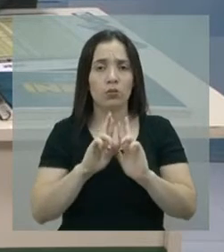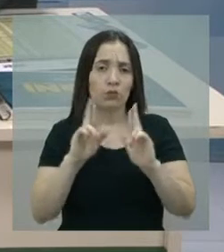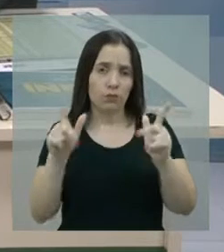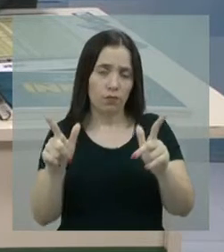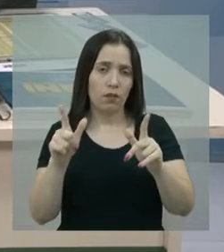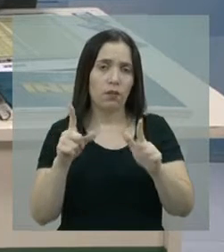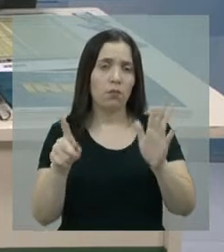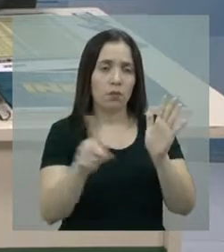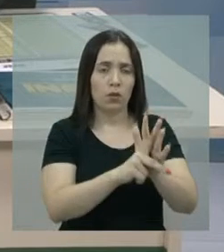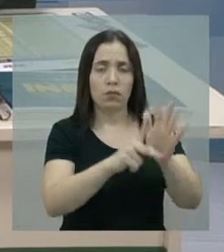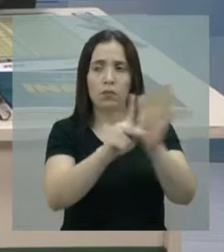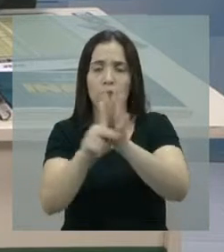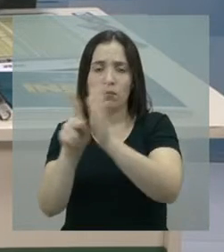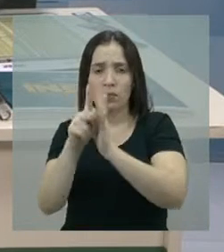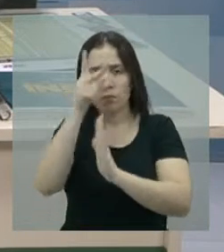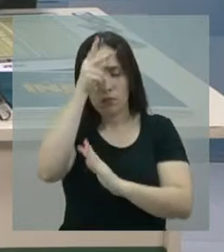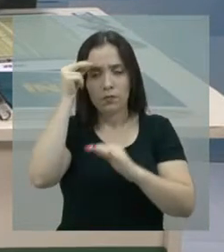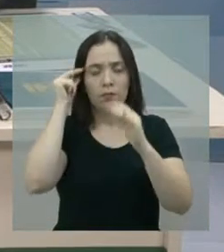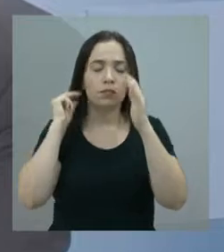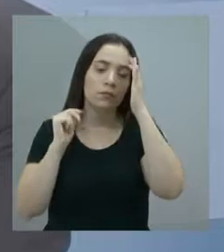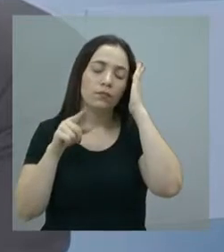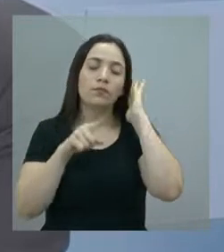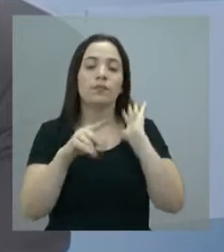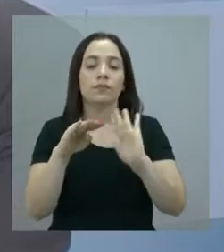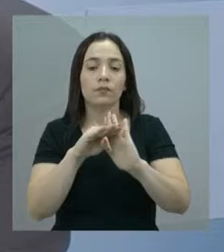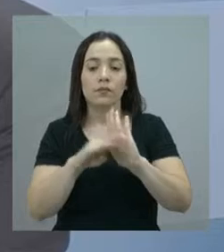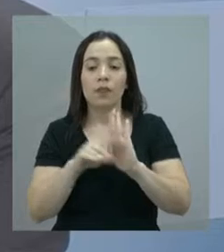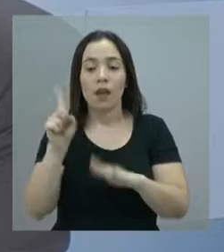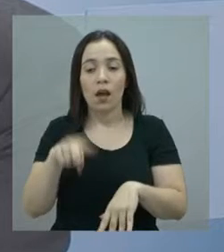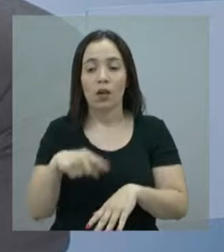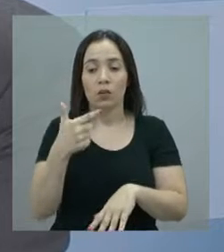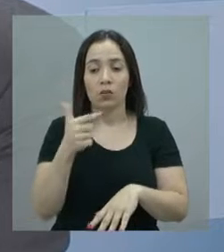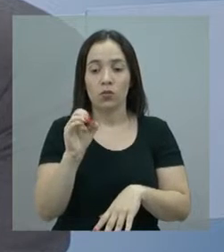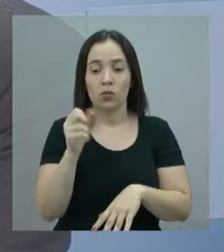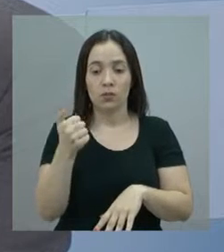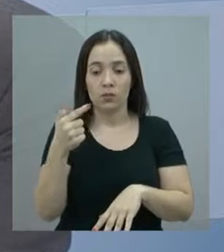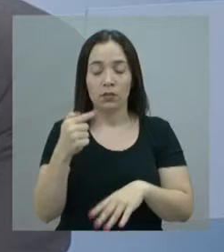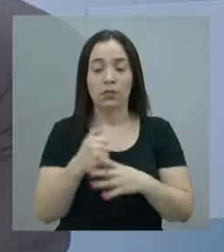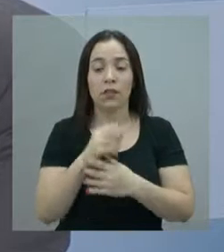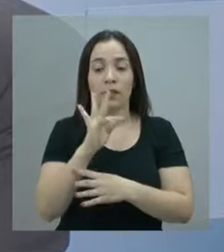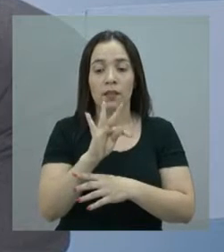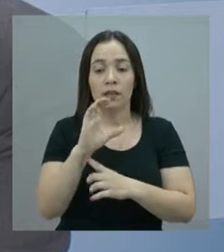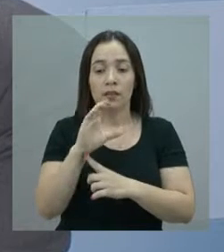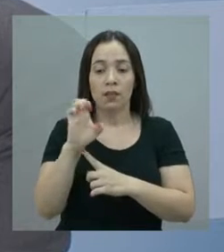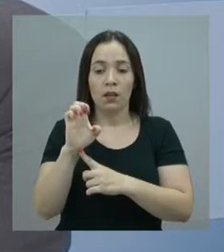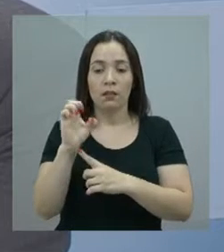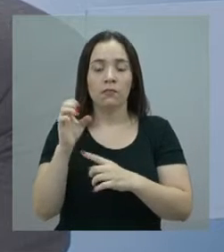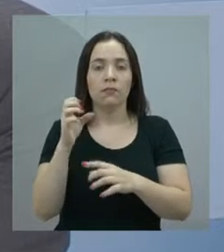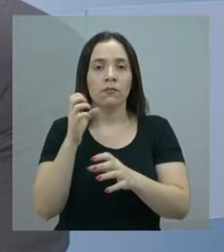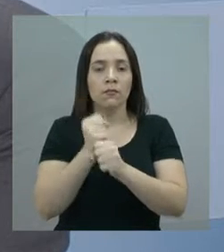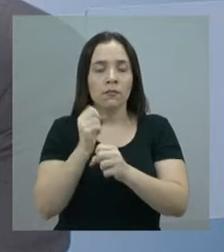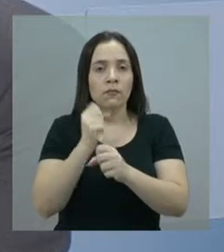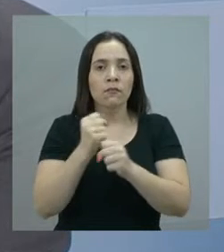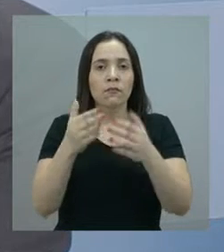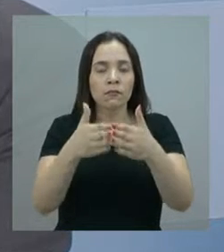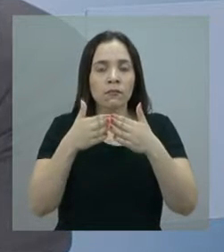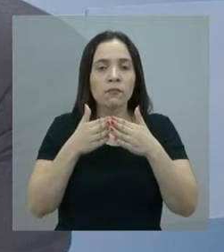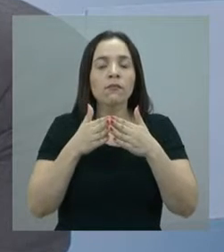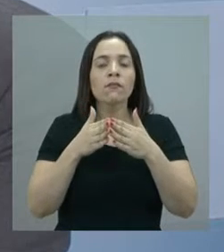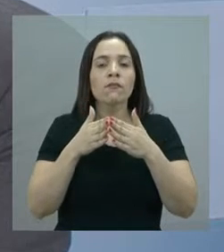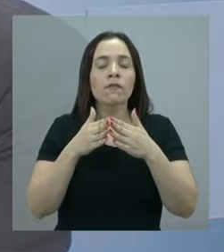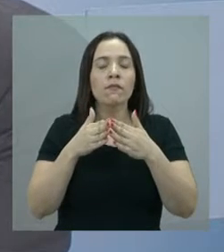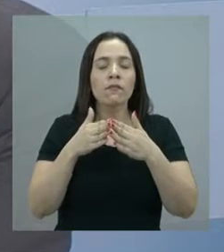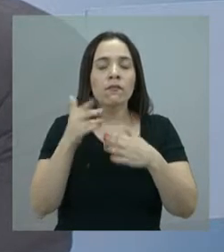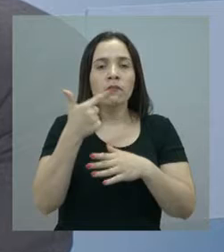cada prefeitura. Esse dado aí, ele é de 2017. O TCE está consolidando agora, no final do ano, os dados